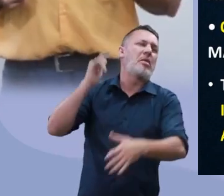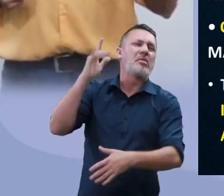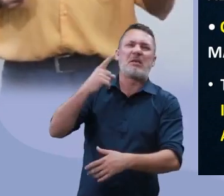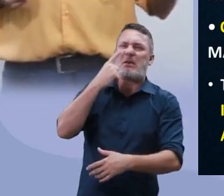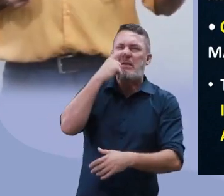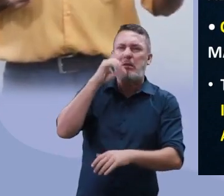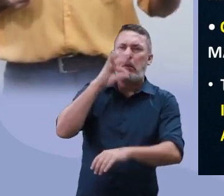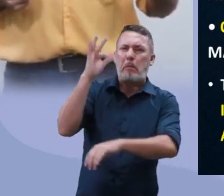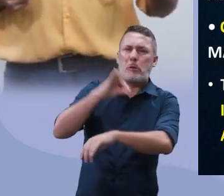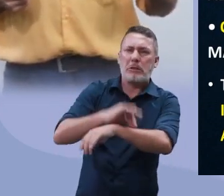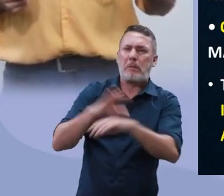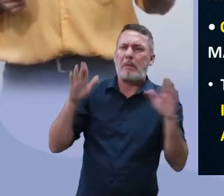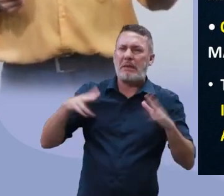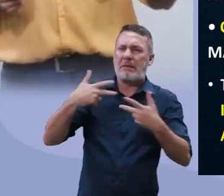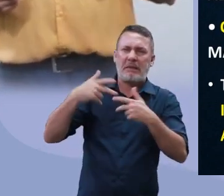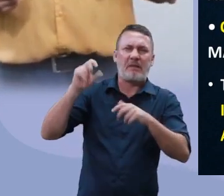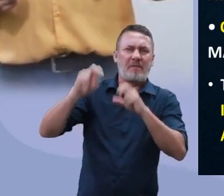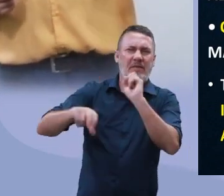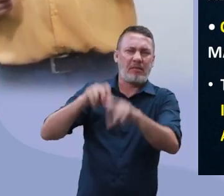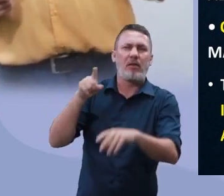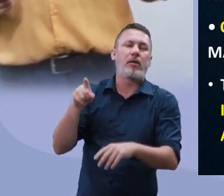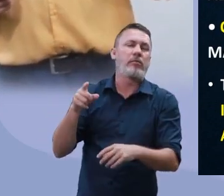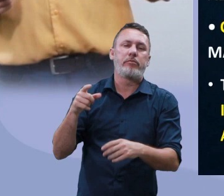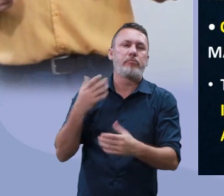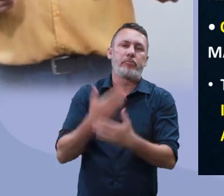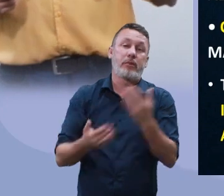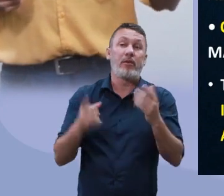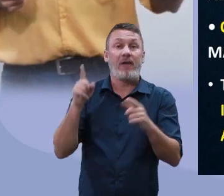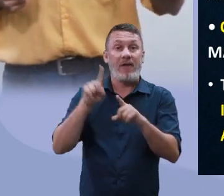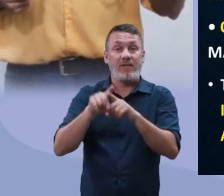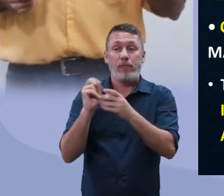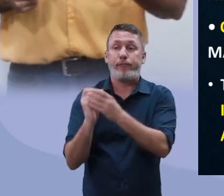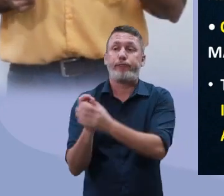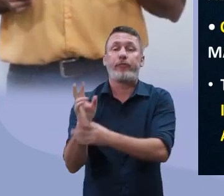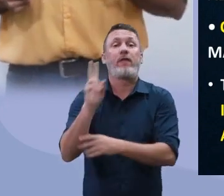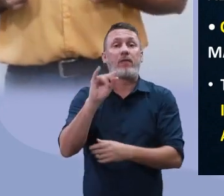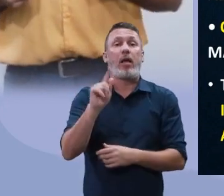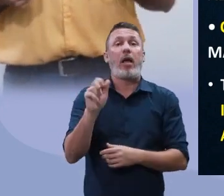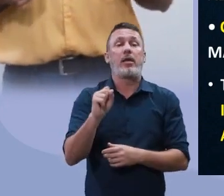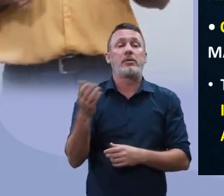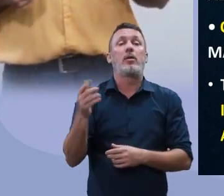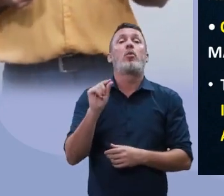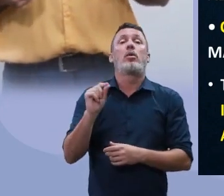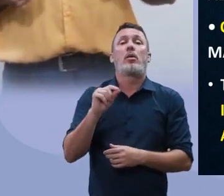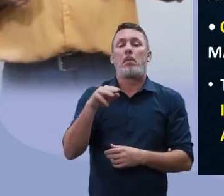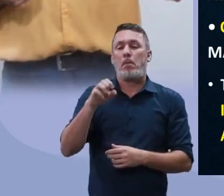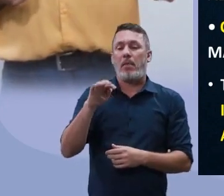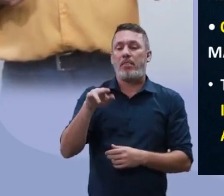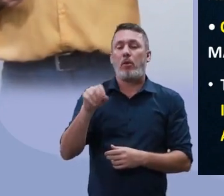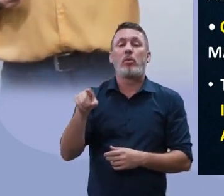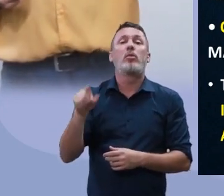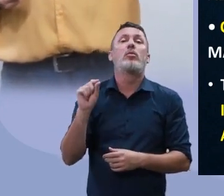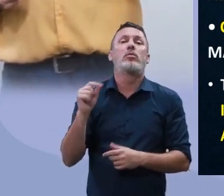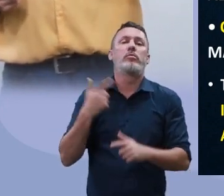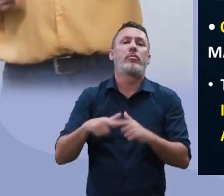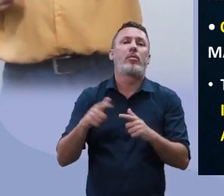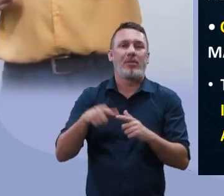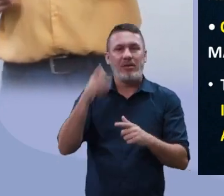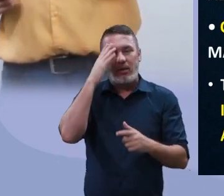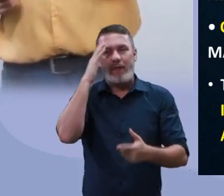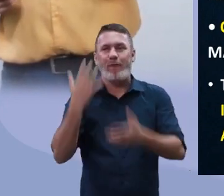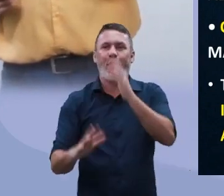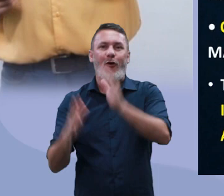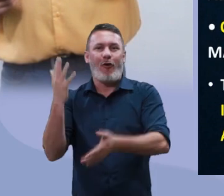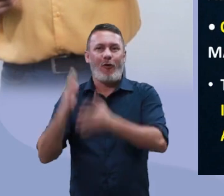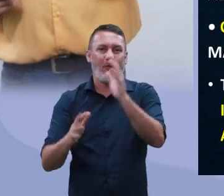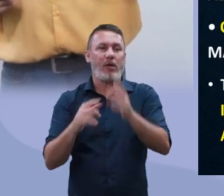esse chorume ele é altamente danoso. E aí, assim como o metano, que é o gás produzido por essa decomposição, esse gás ele é queimado